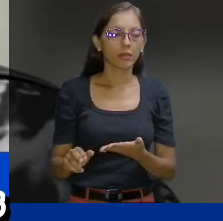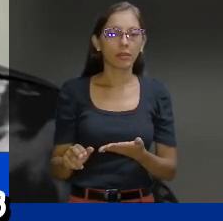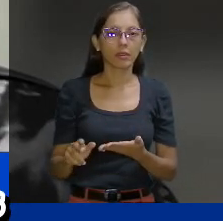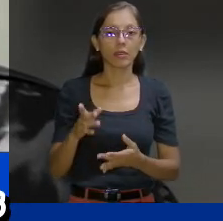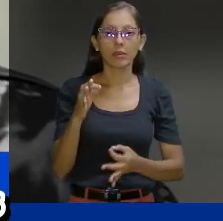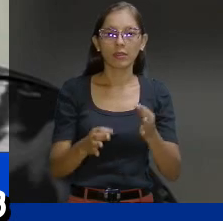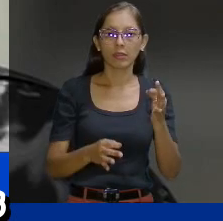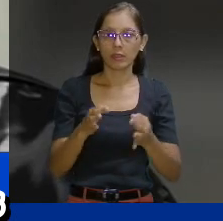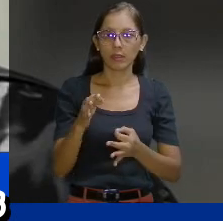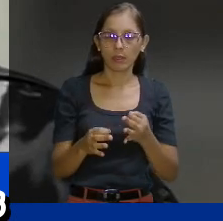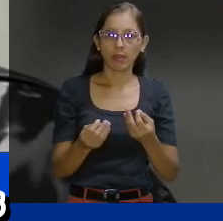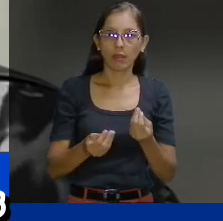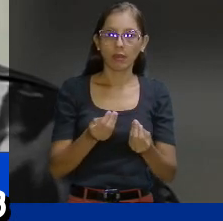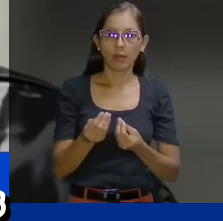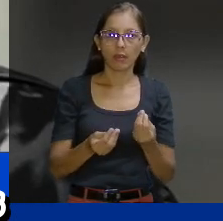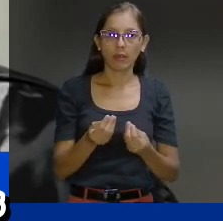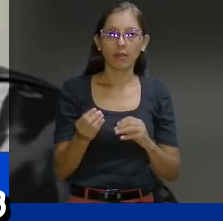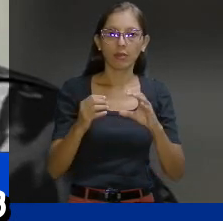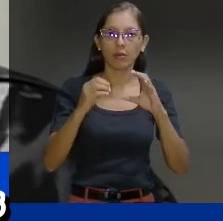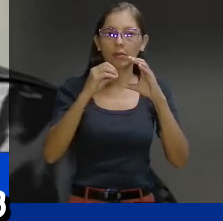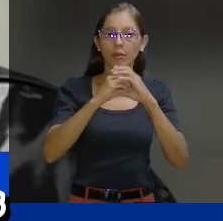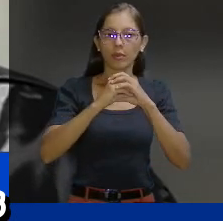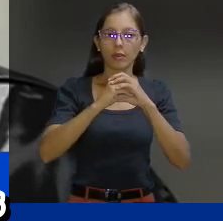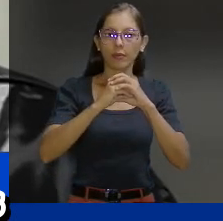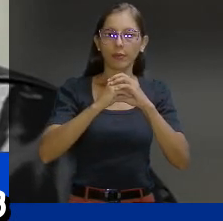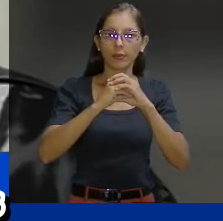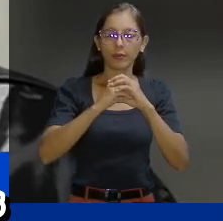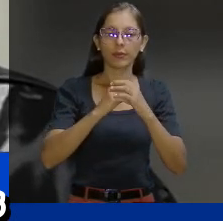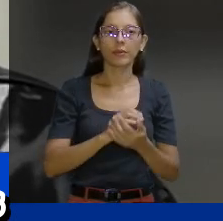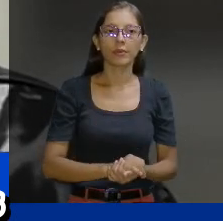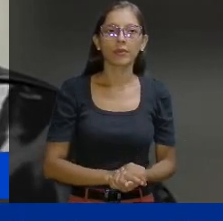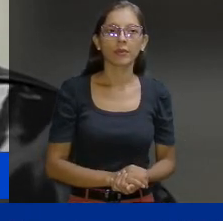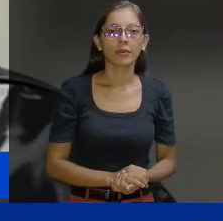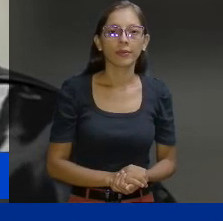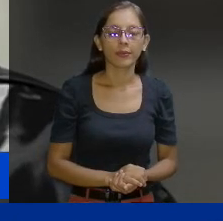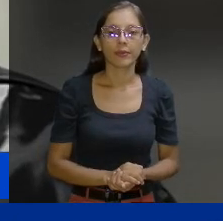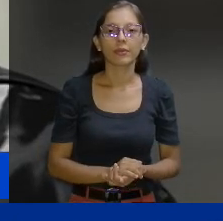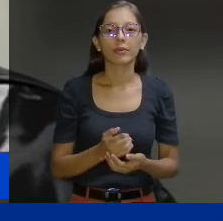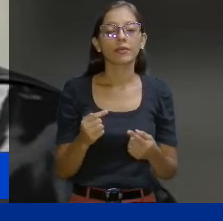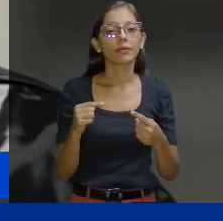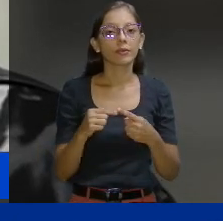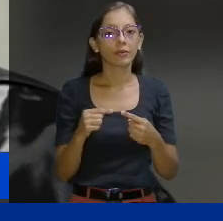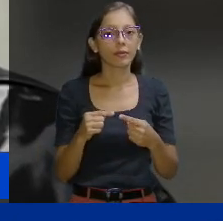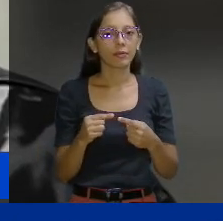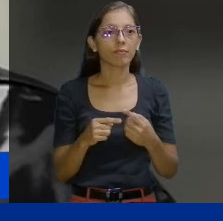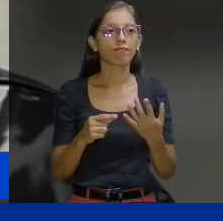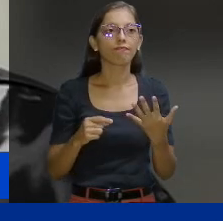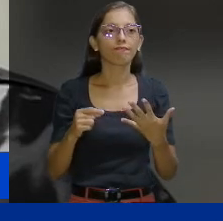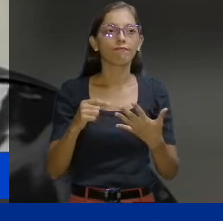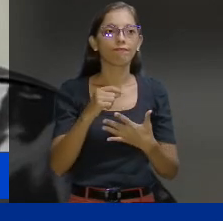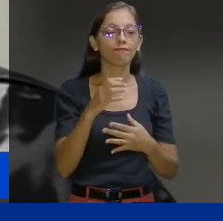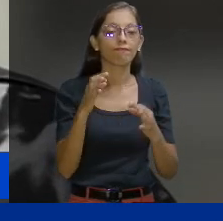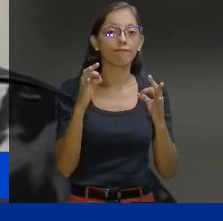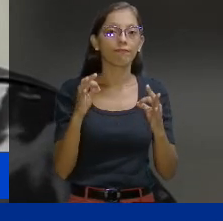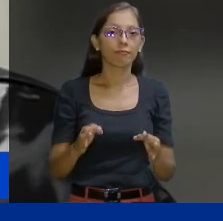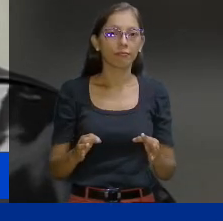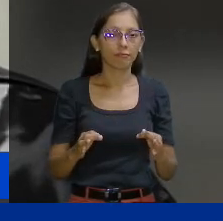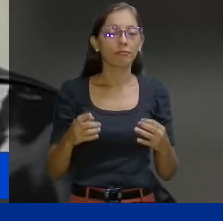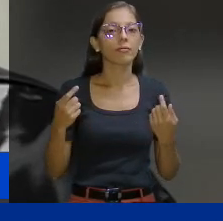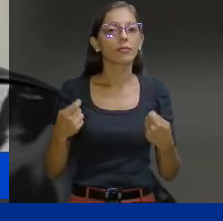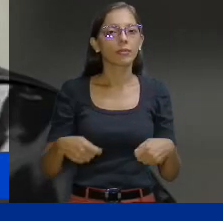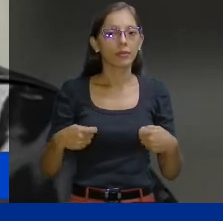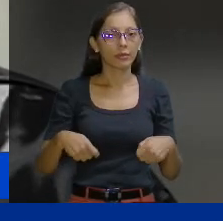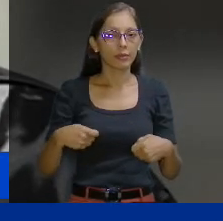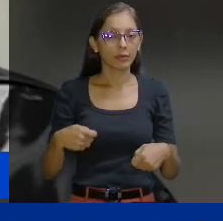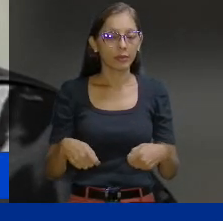julgados do Tribunal de Contas da União com relação à aplicação desses princípios e também